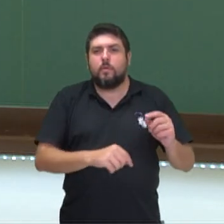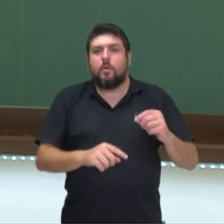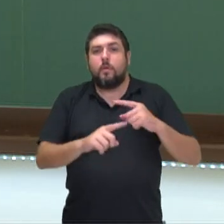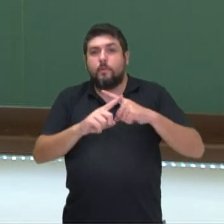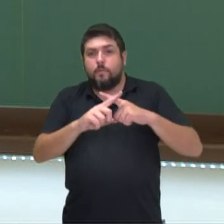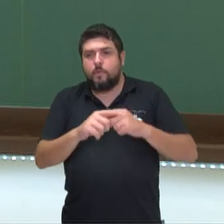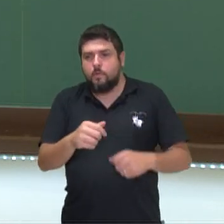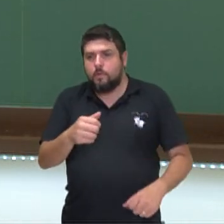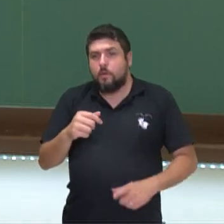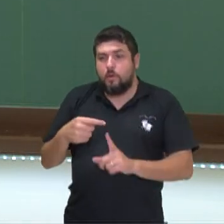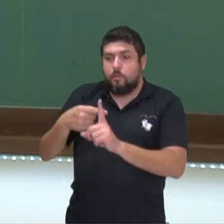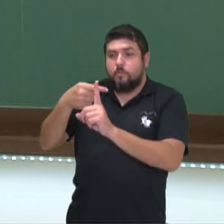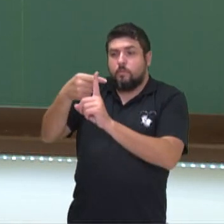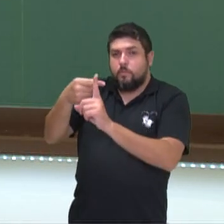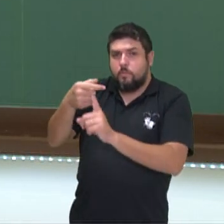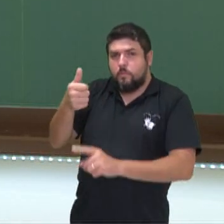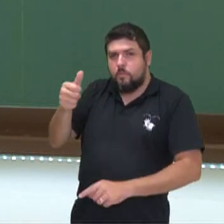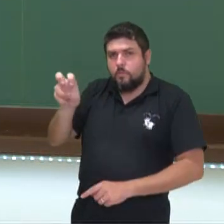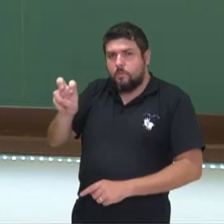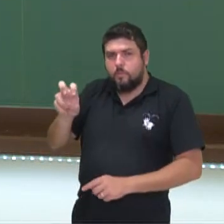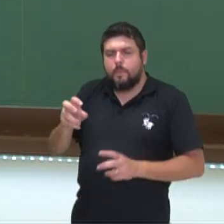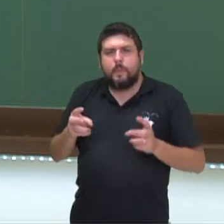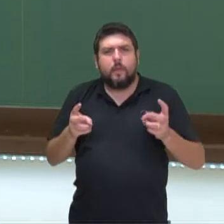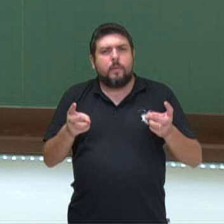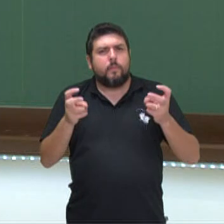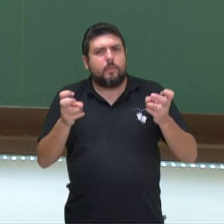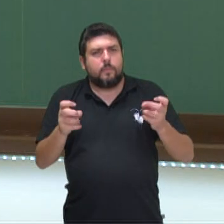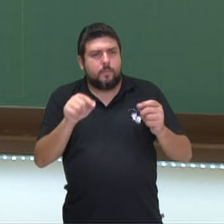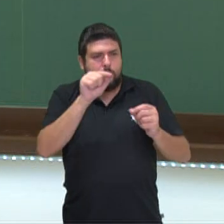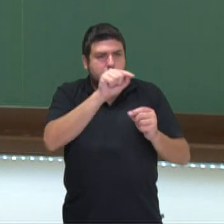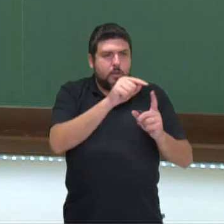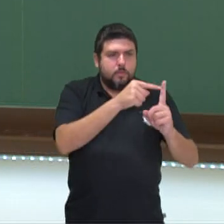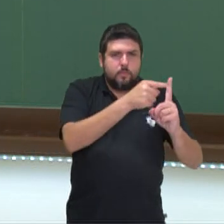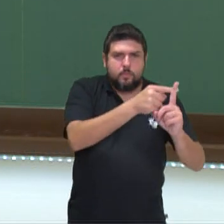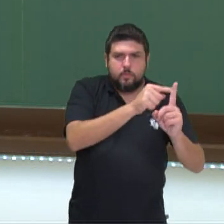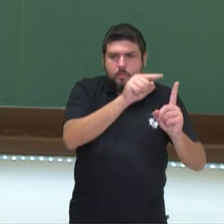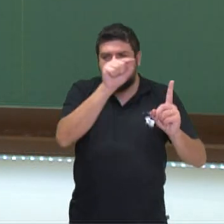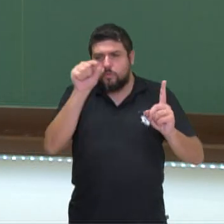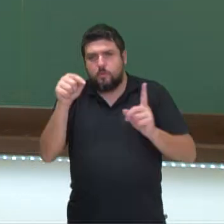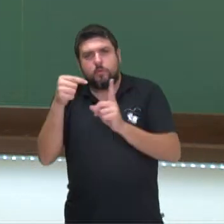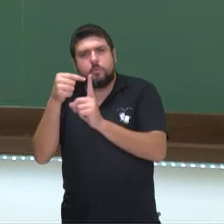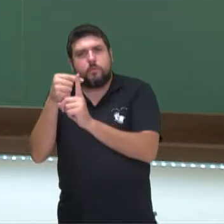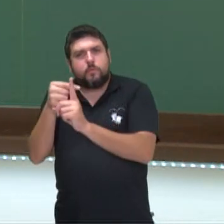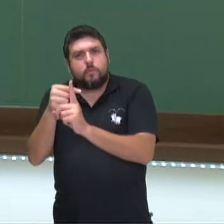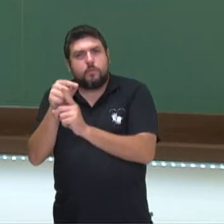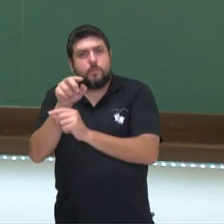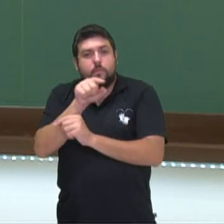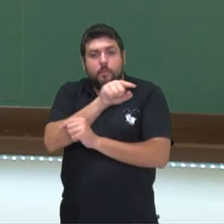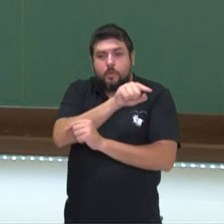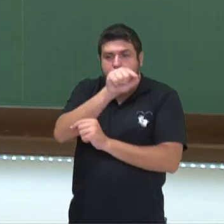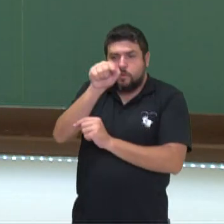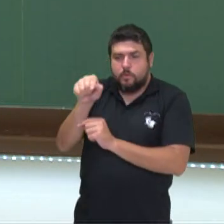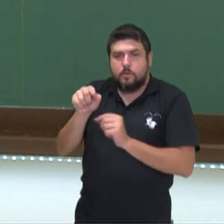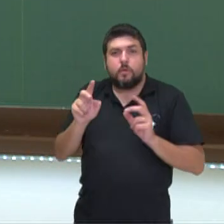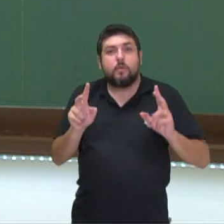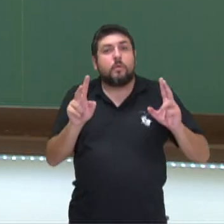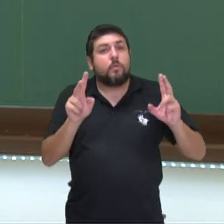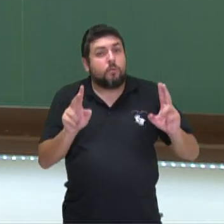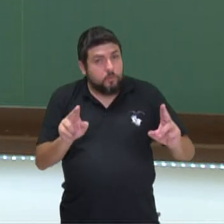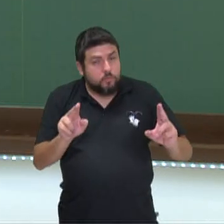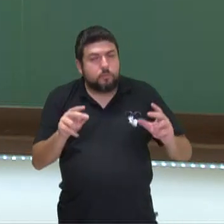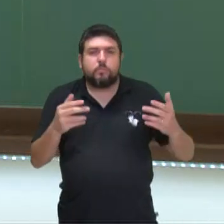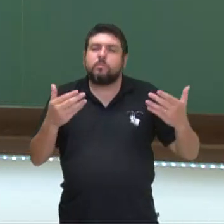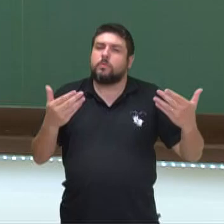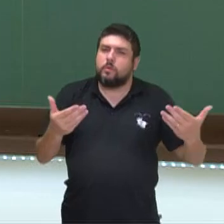Veja, estamos multiplicando dois valores positivos, então o nosso resultado vai continuar